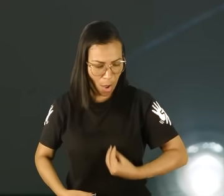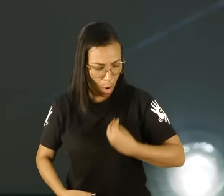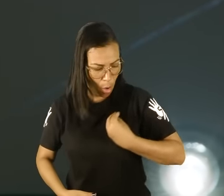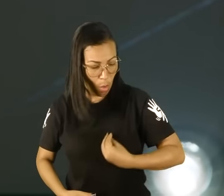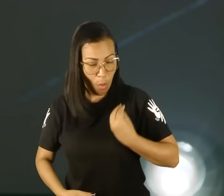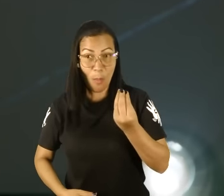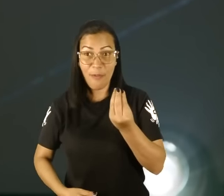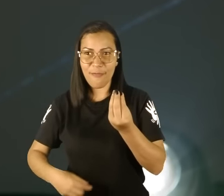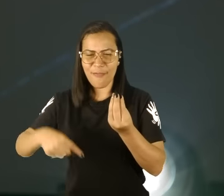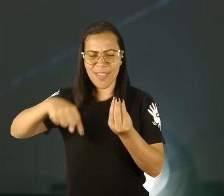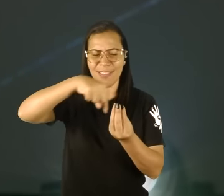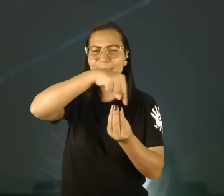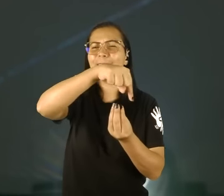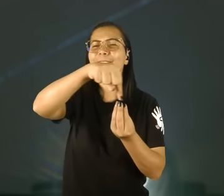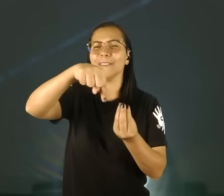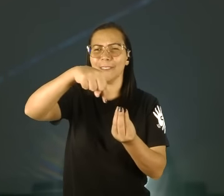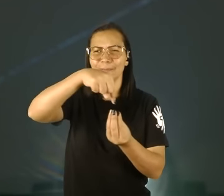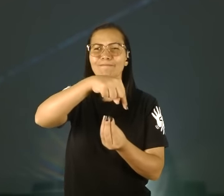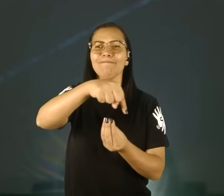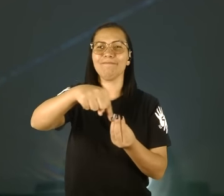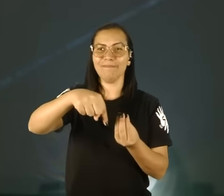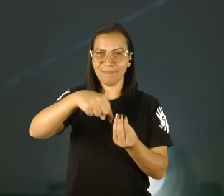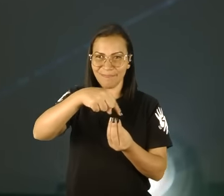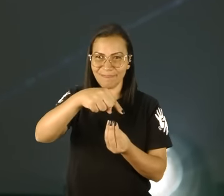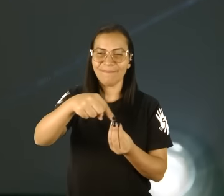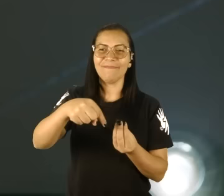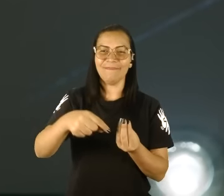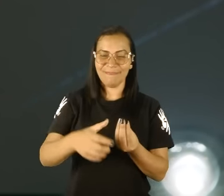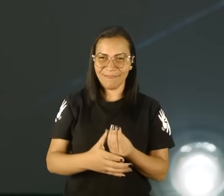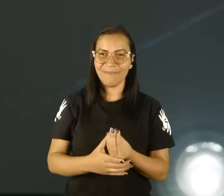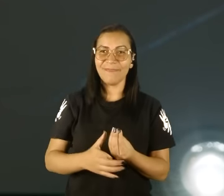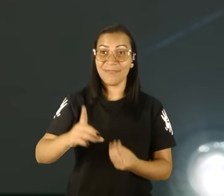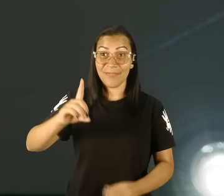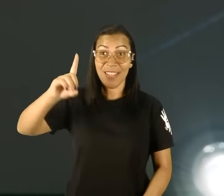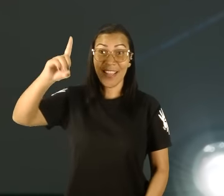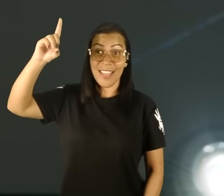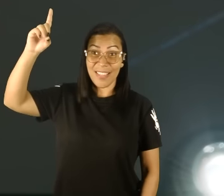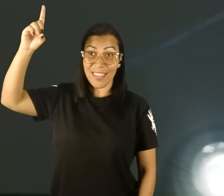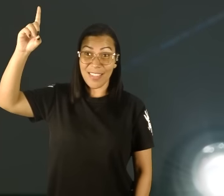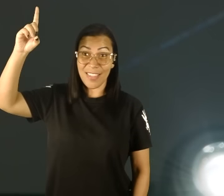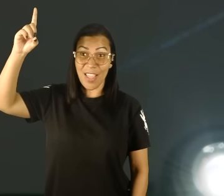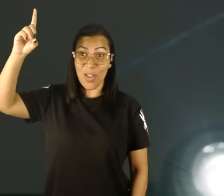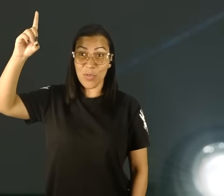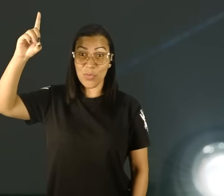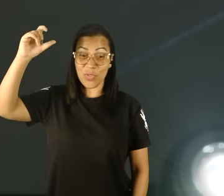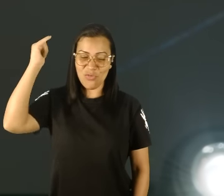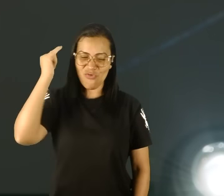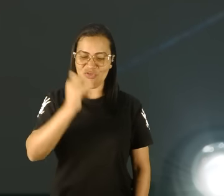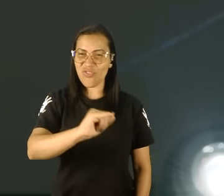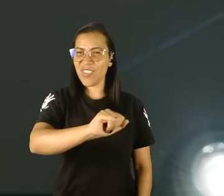te matar, não quer? Mas eu cuidarei de você. Aonde quer que você vá,